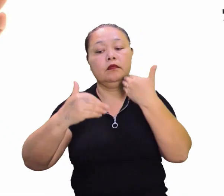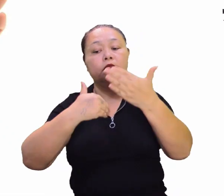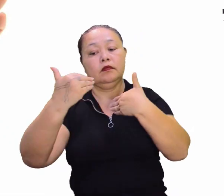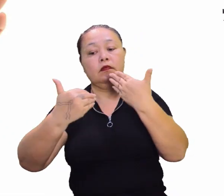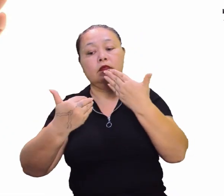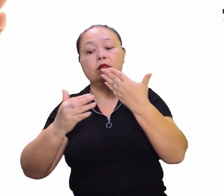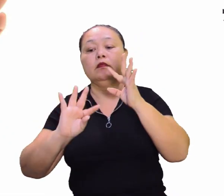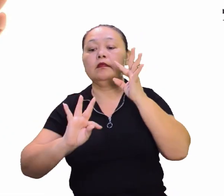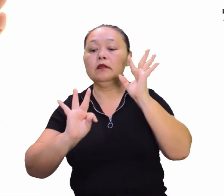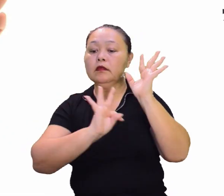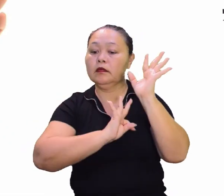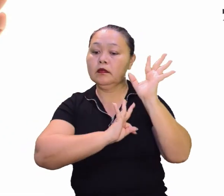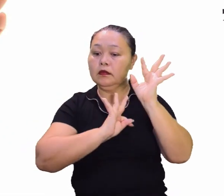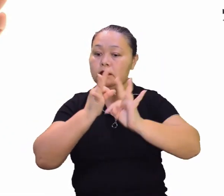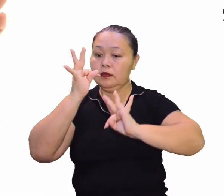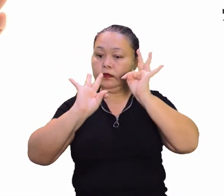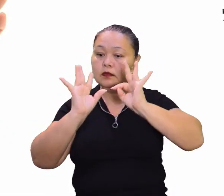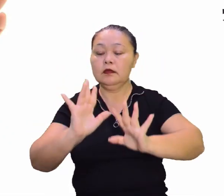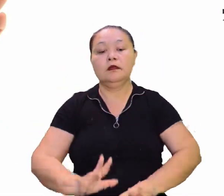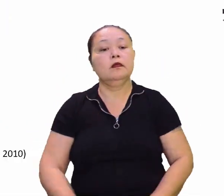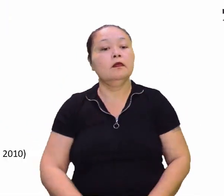desenvolvimento de técnicas.